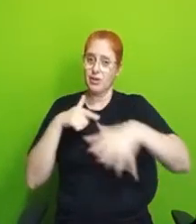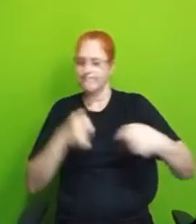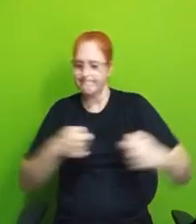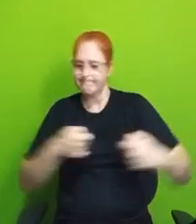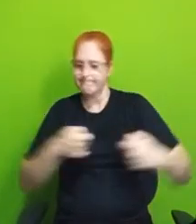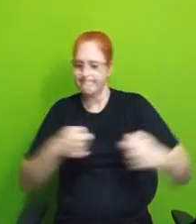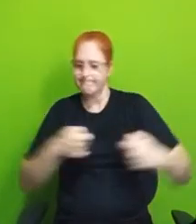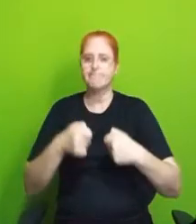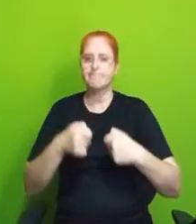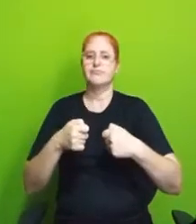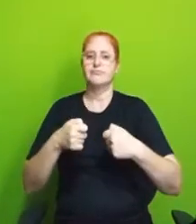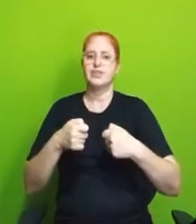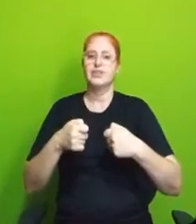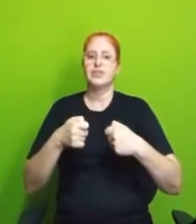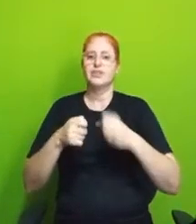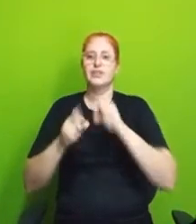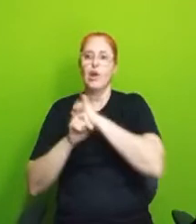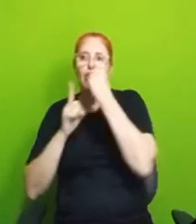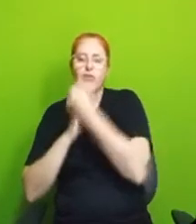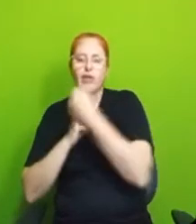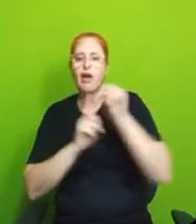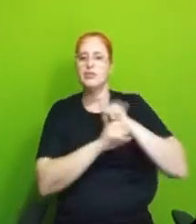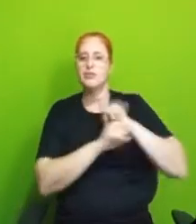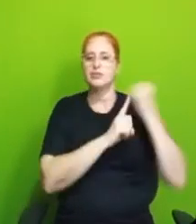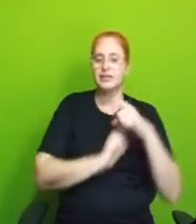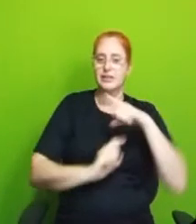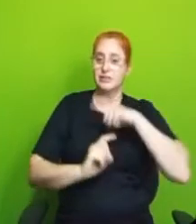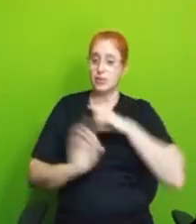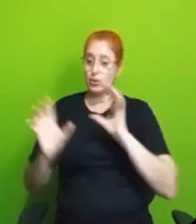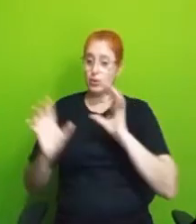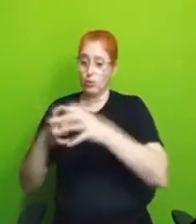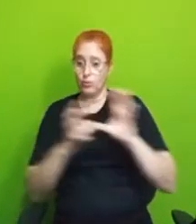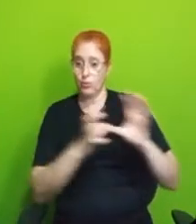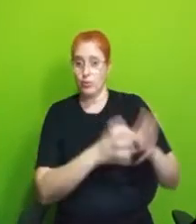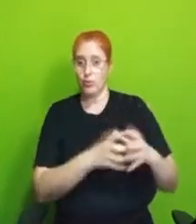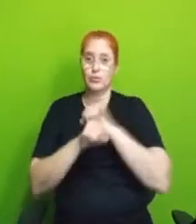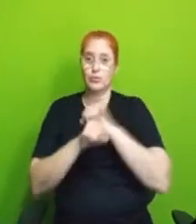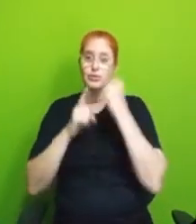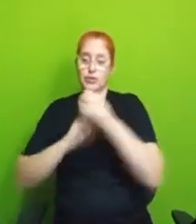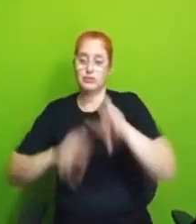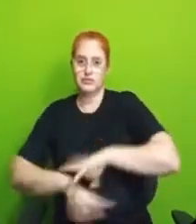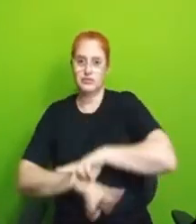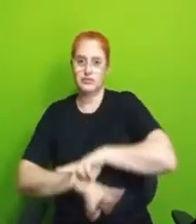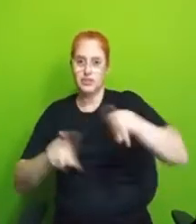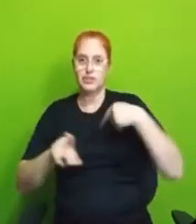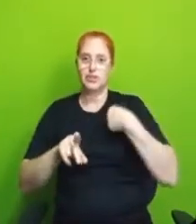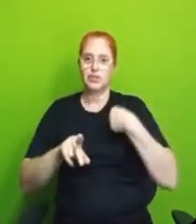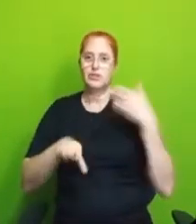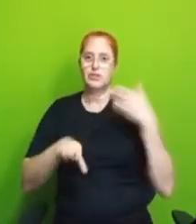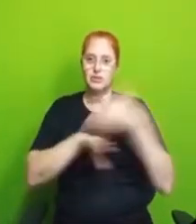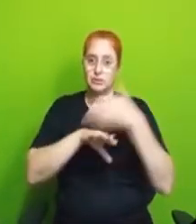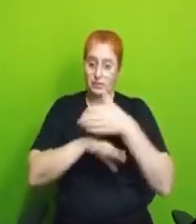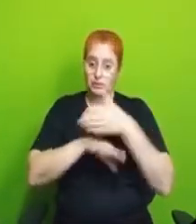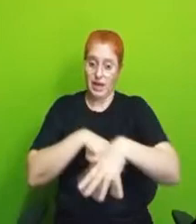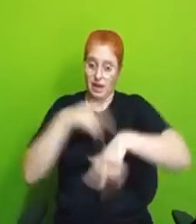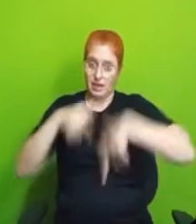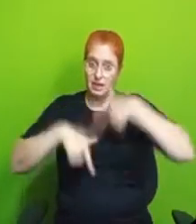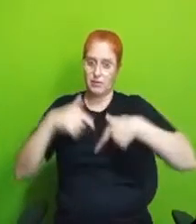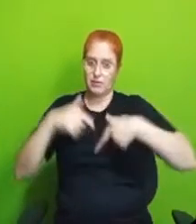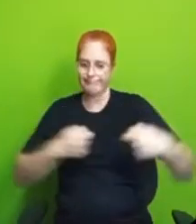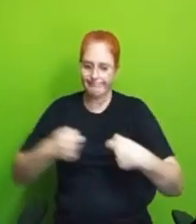mesma maneira que a gente tem relações sociais de classe, e as classes sociais das quais nós somos parte, né, a classe trabalhadora disputa e está